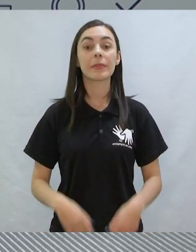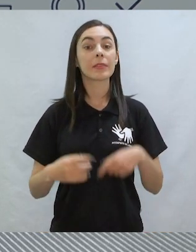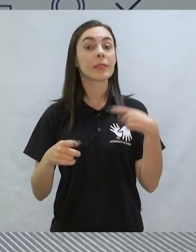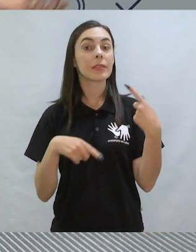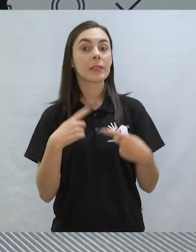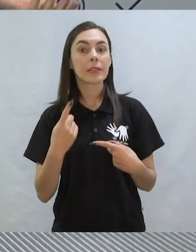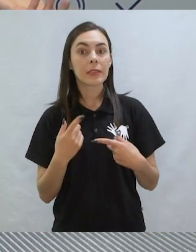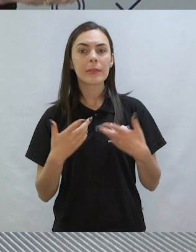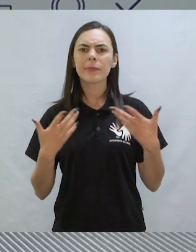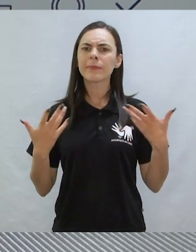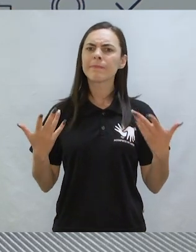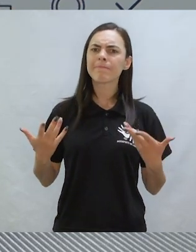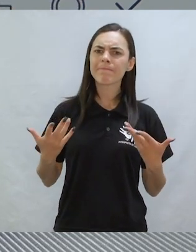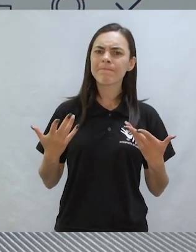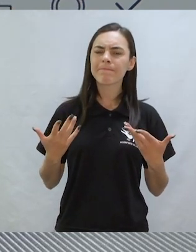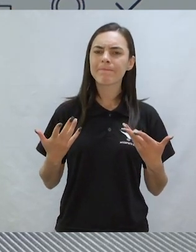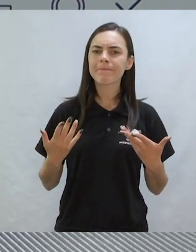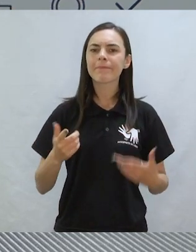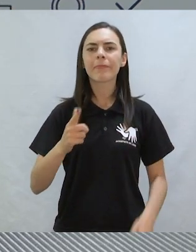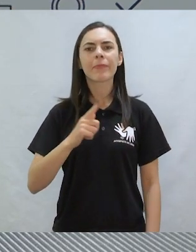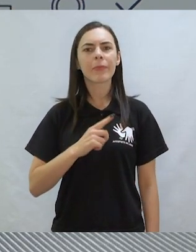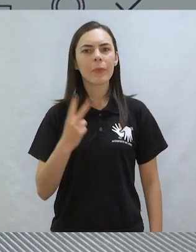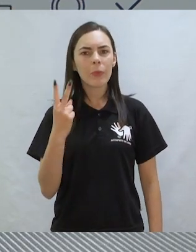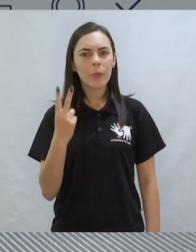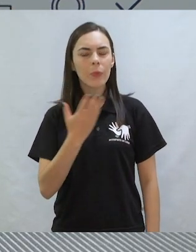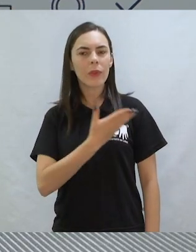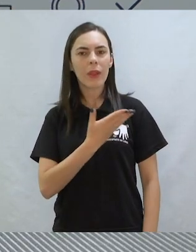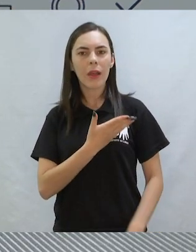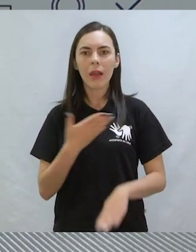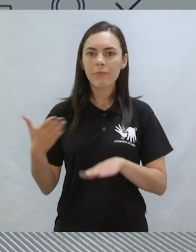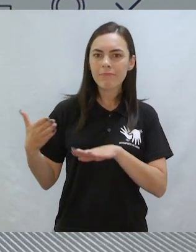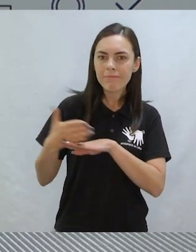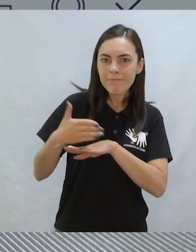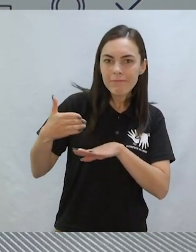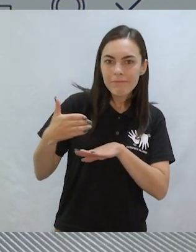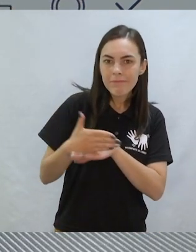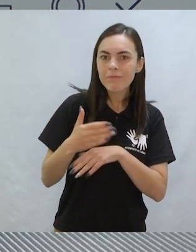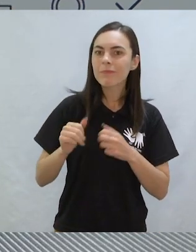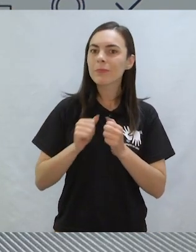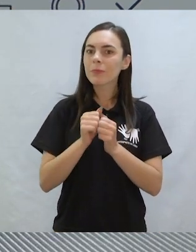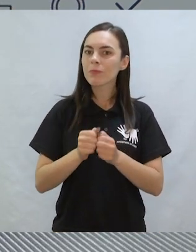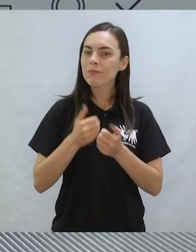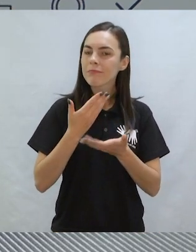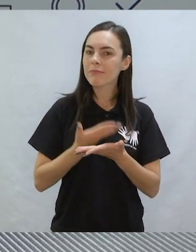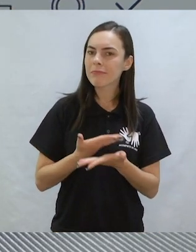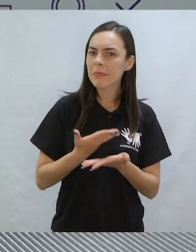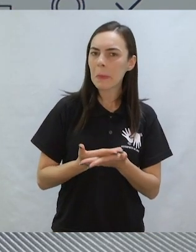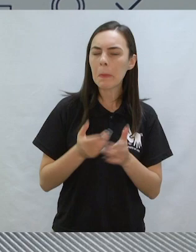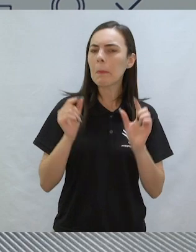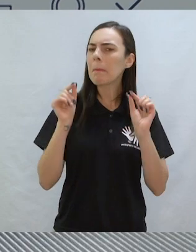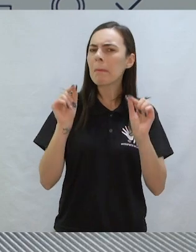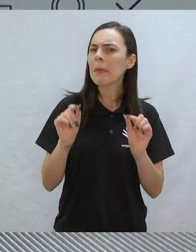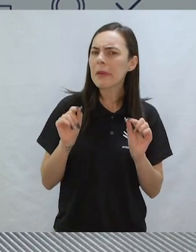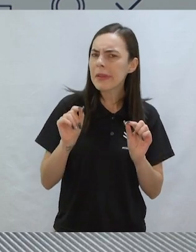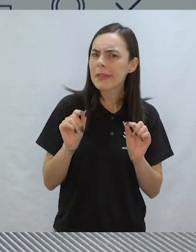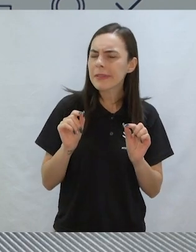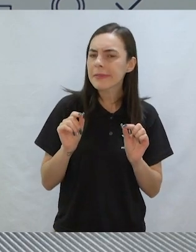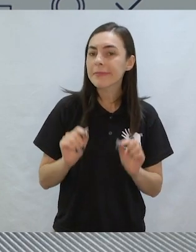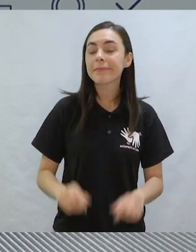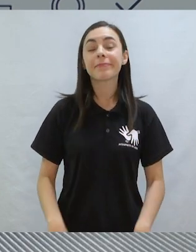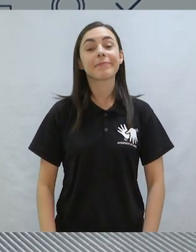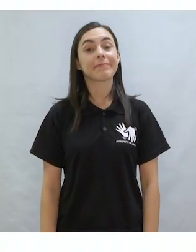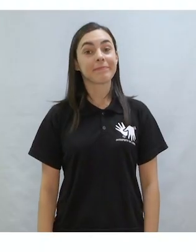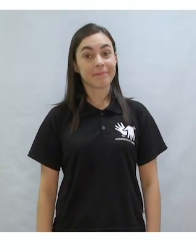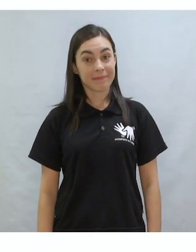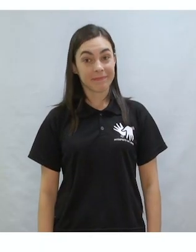aí, hoje vieram mais dois colegas que vão ficar conosco na nossa aula. Quem são